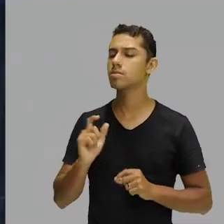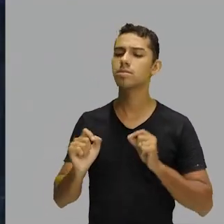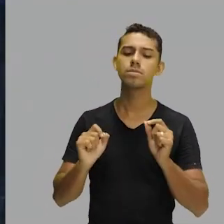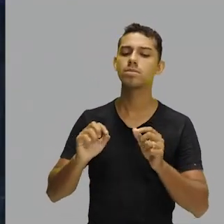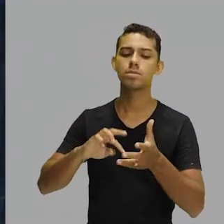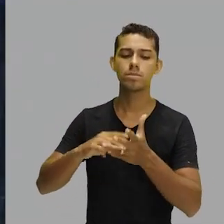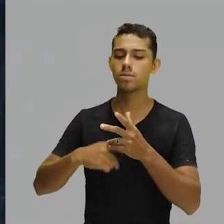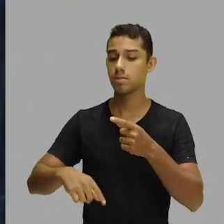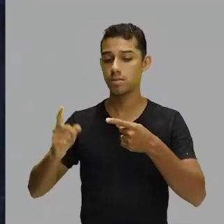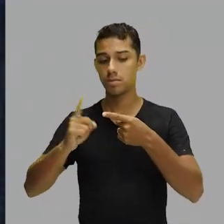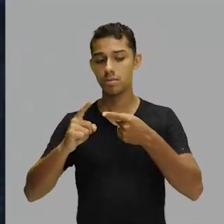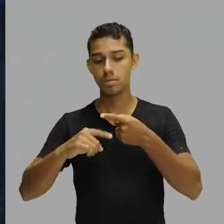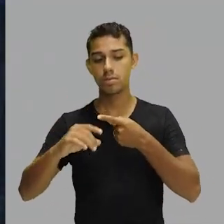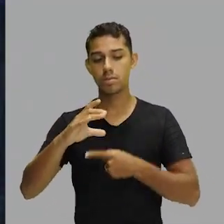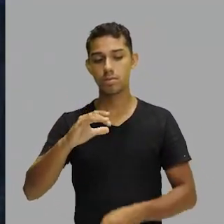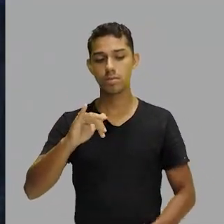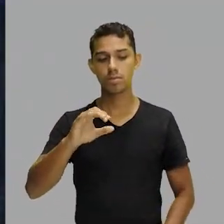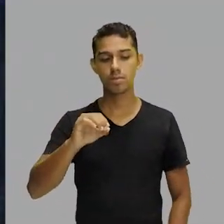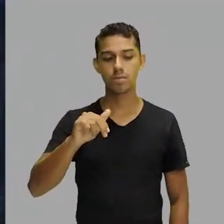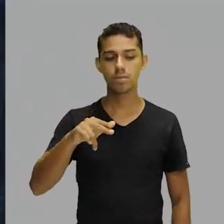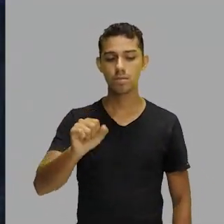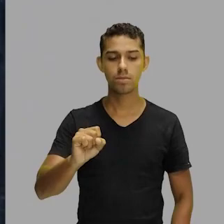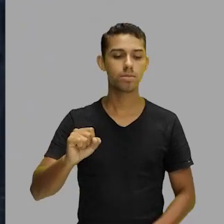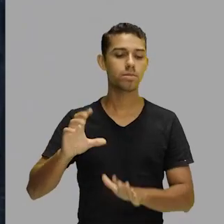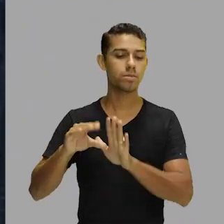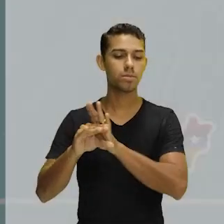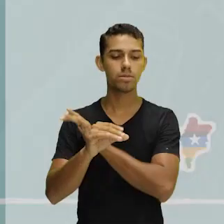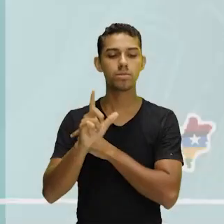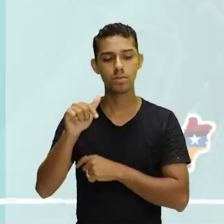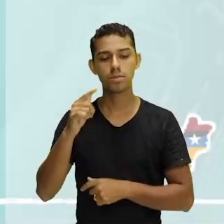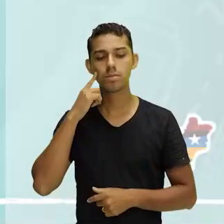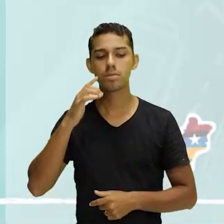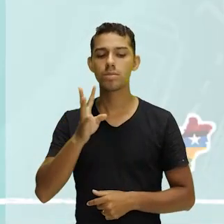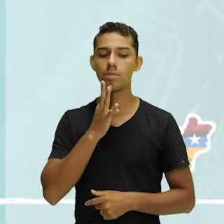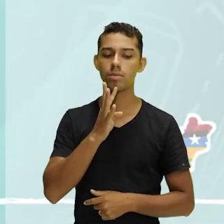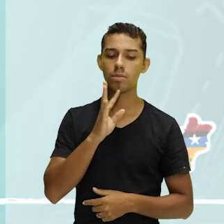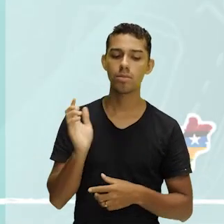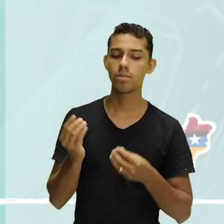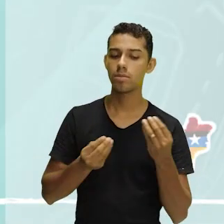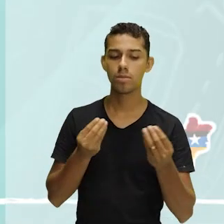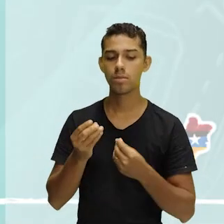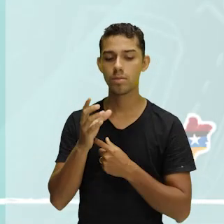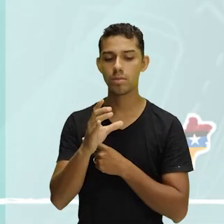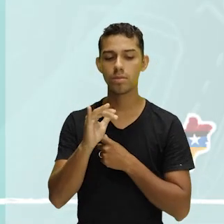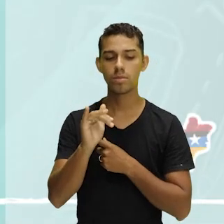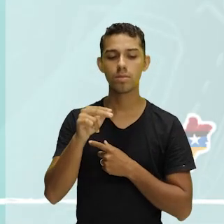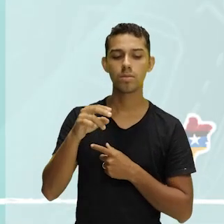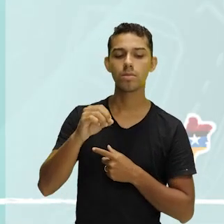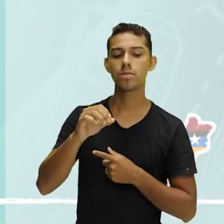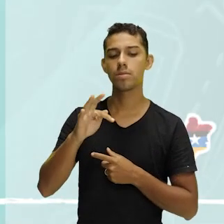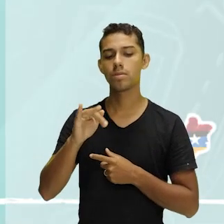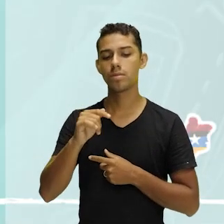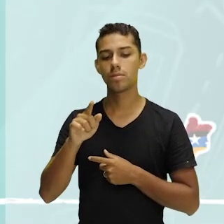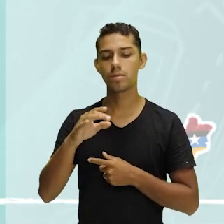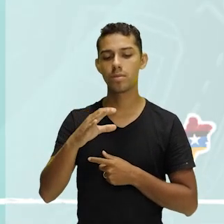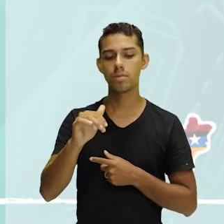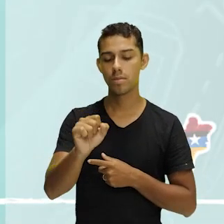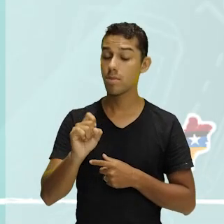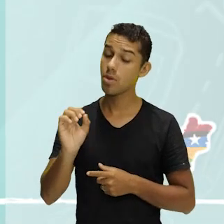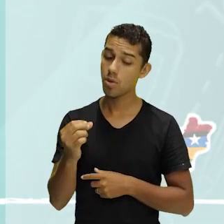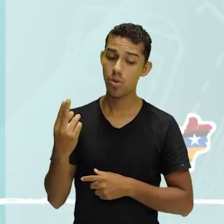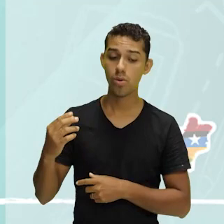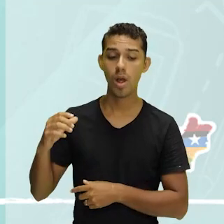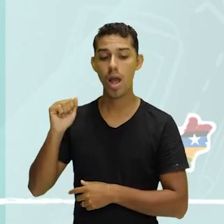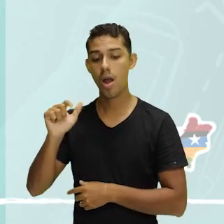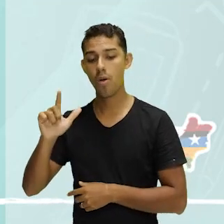as cianobactérias? Bem, as cianobactérias elas são conhecidas como cianofícias ou